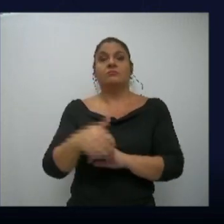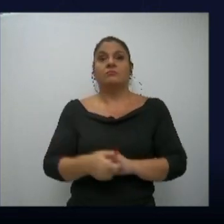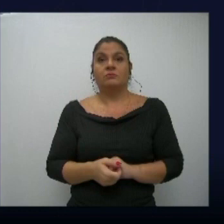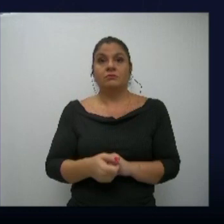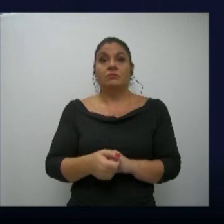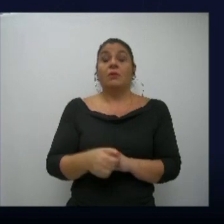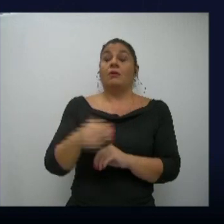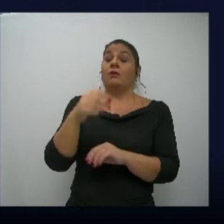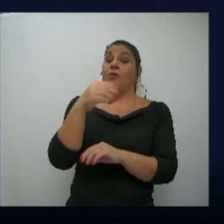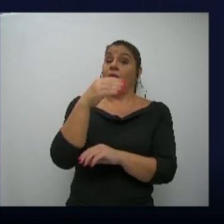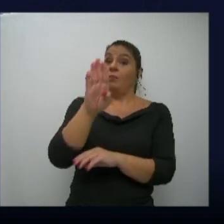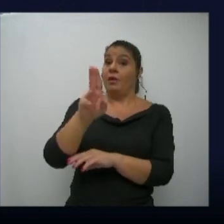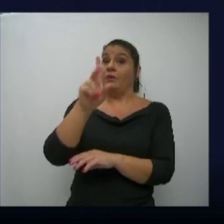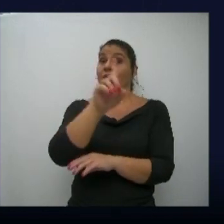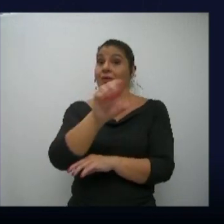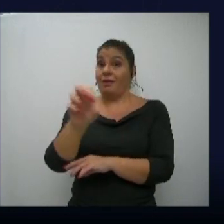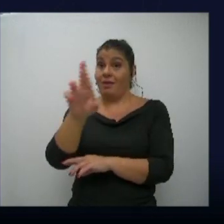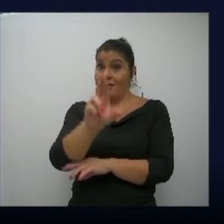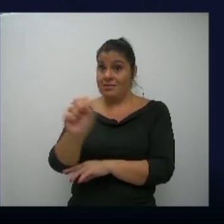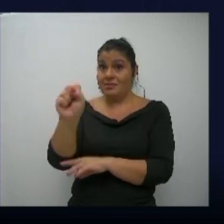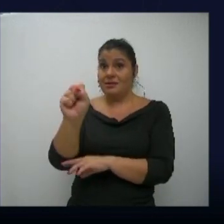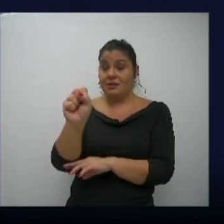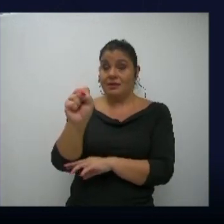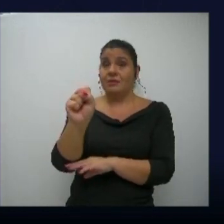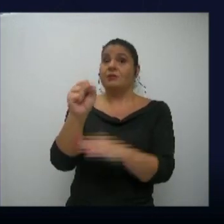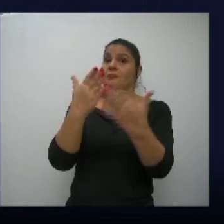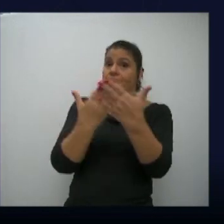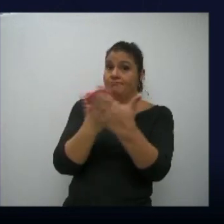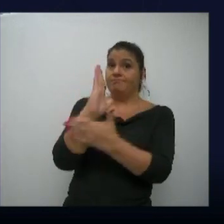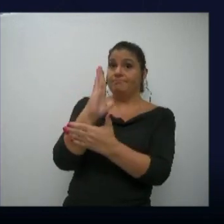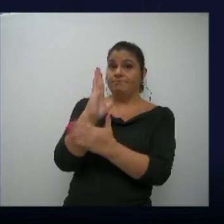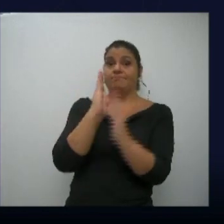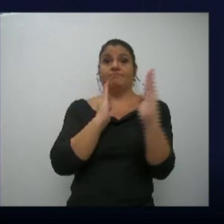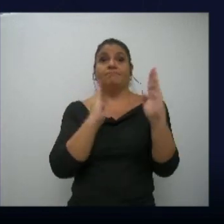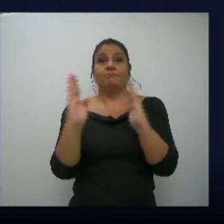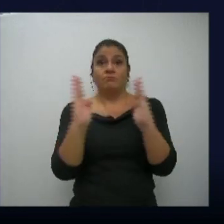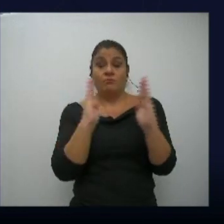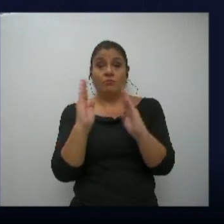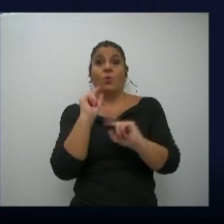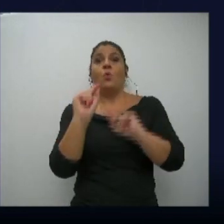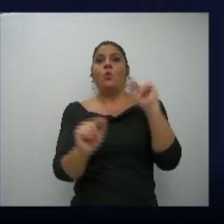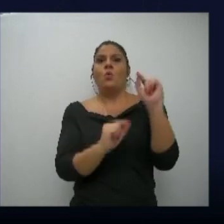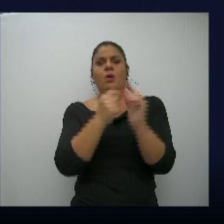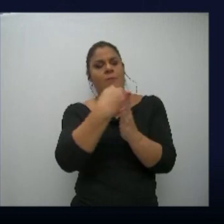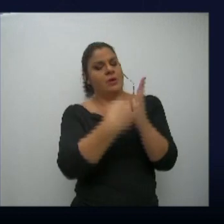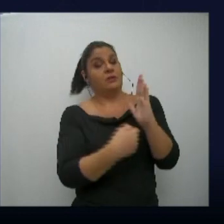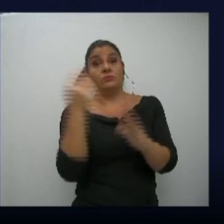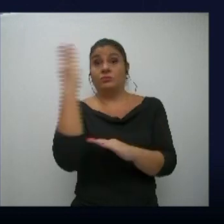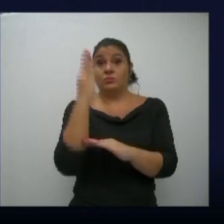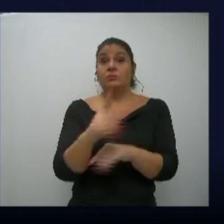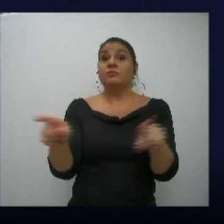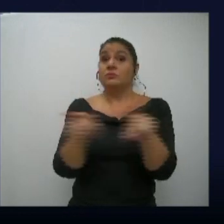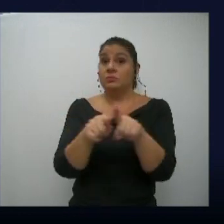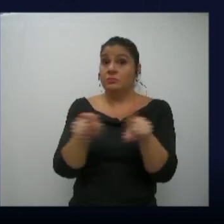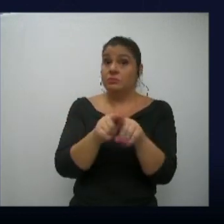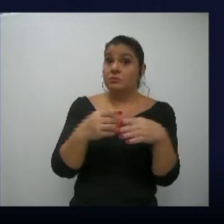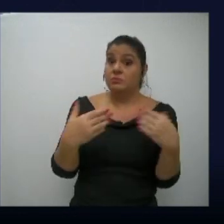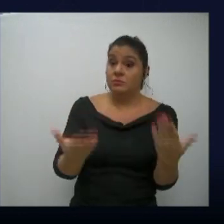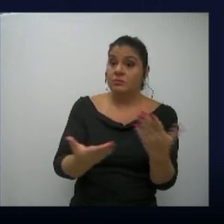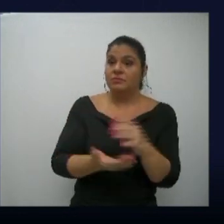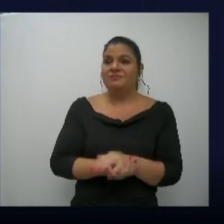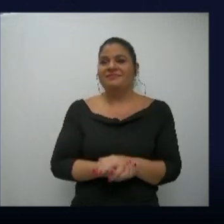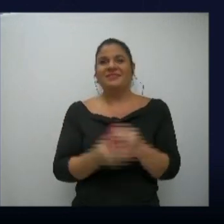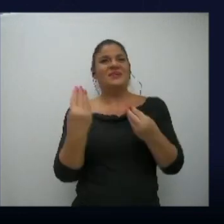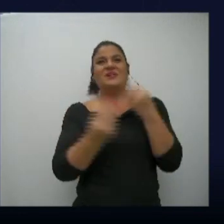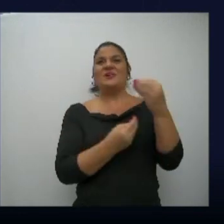Dr então dá simples assim que a gente passar essa fase a gente vai estar listado aqui no Brasil também dá senão